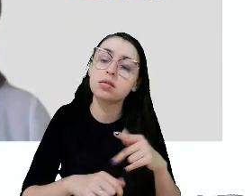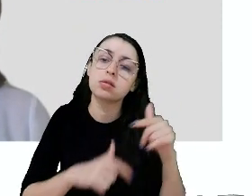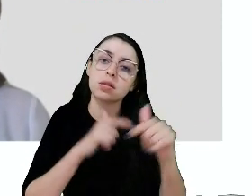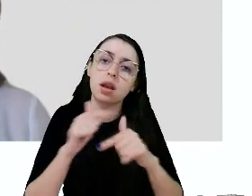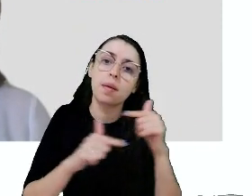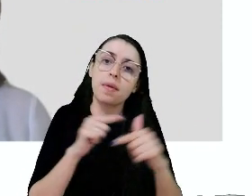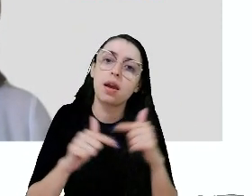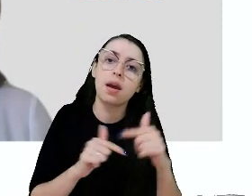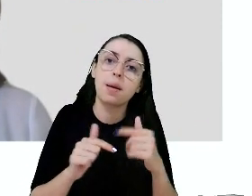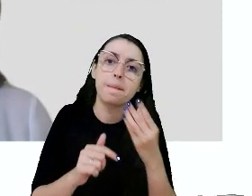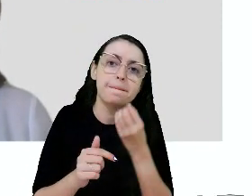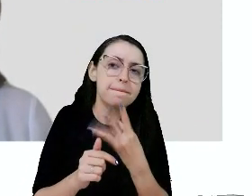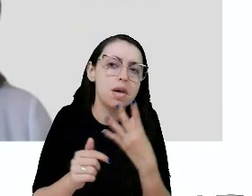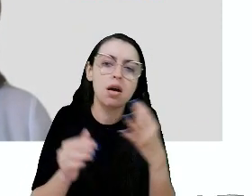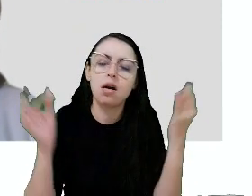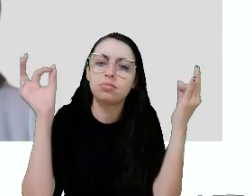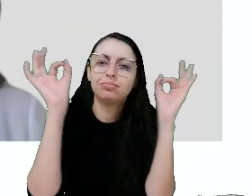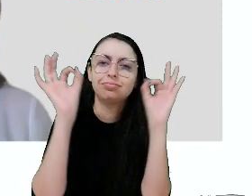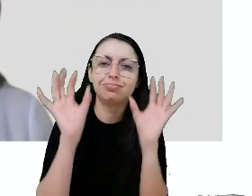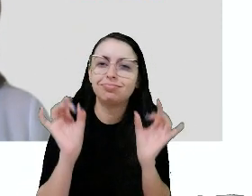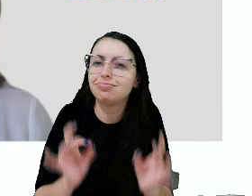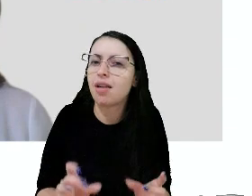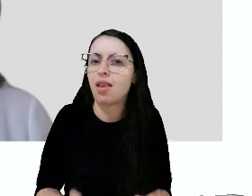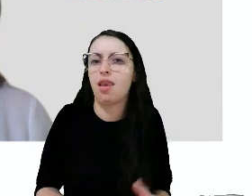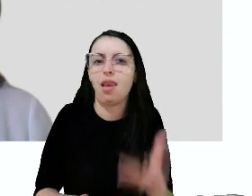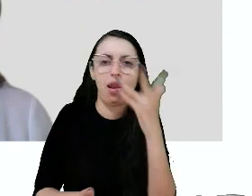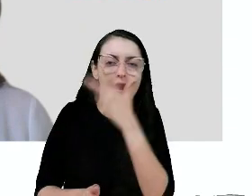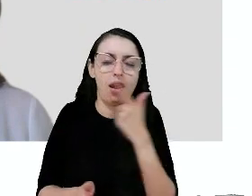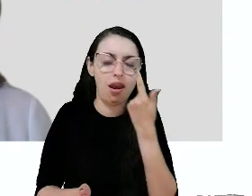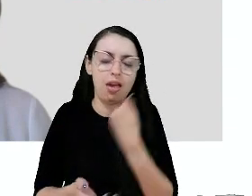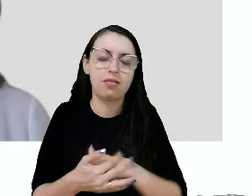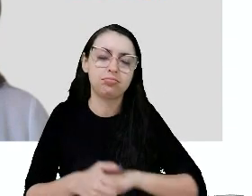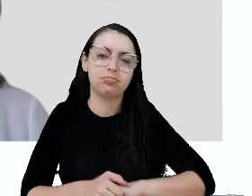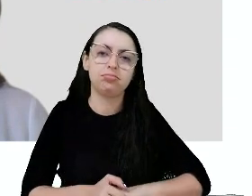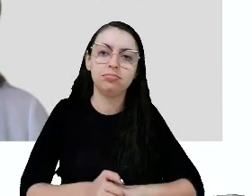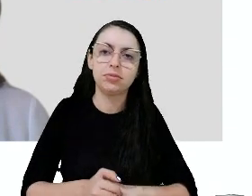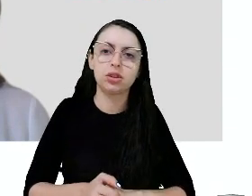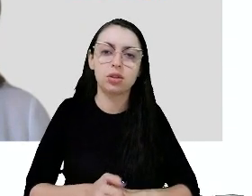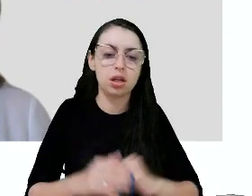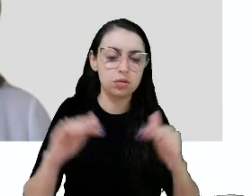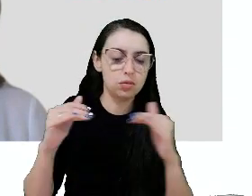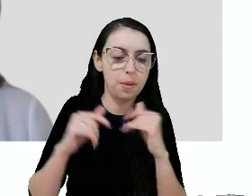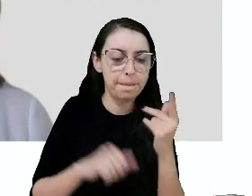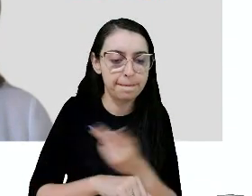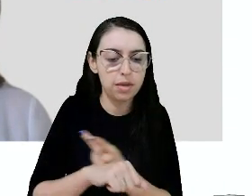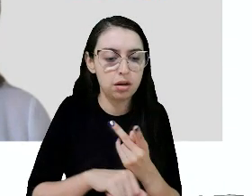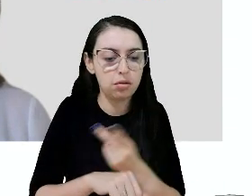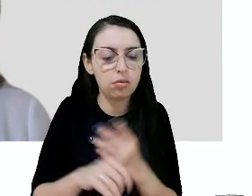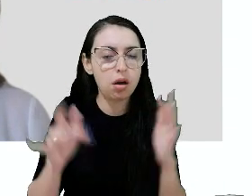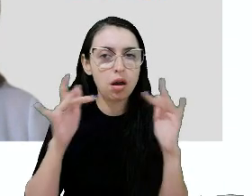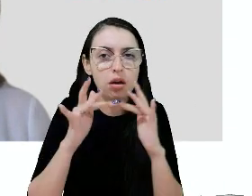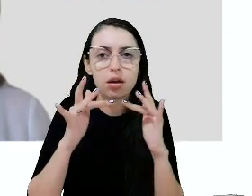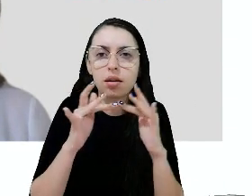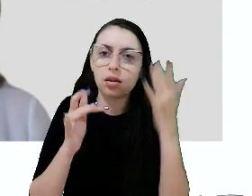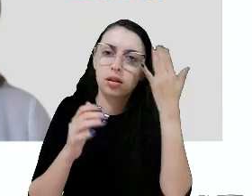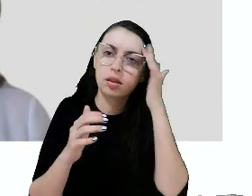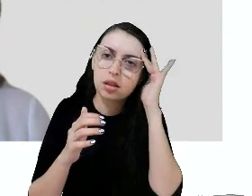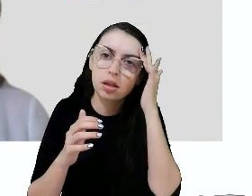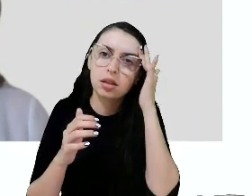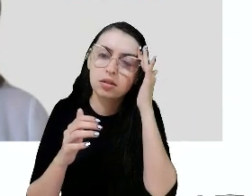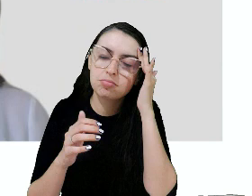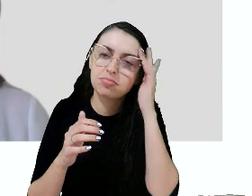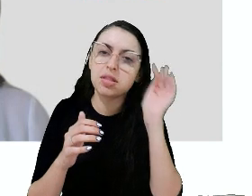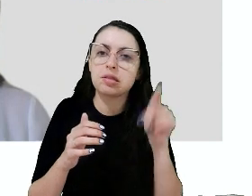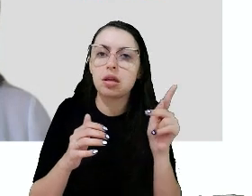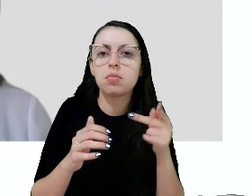estamos trabalhando de uma maneira muito bela essa interseccionalidade para buscar entender